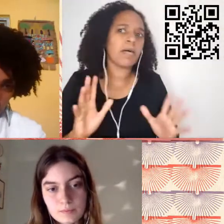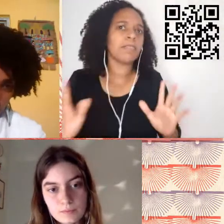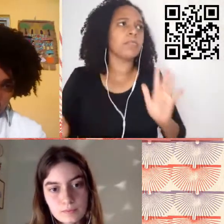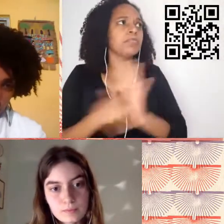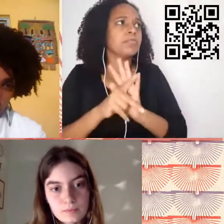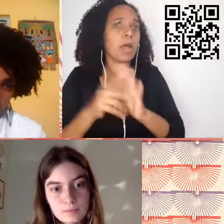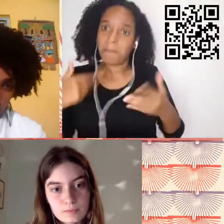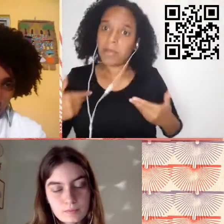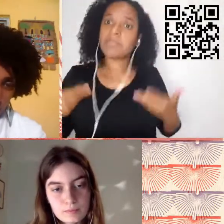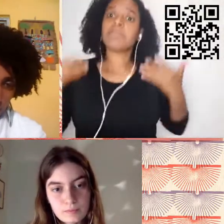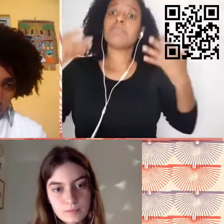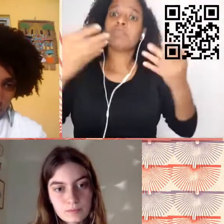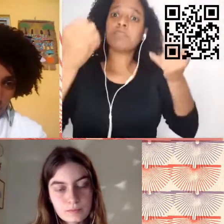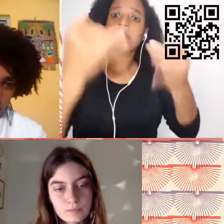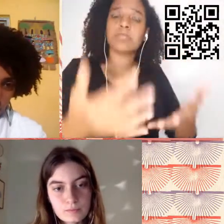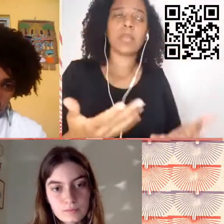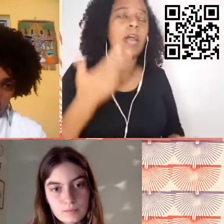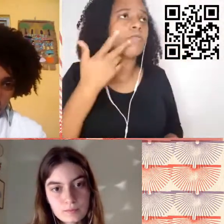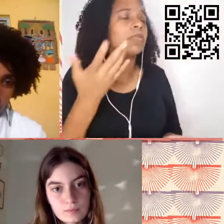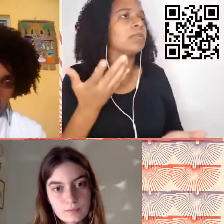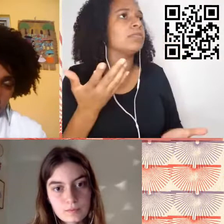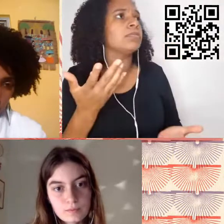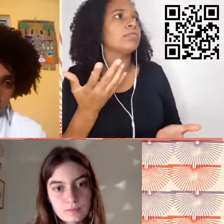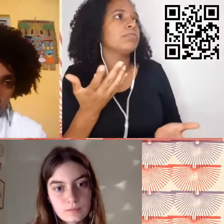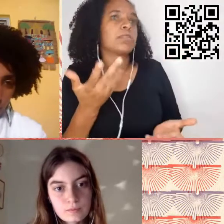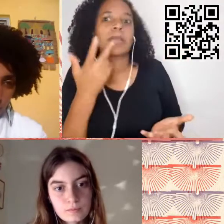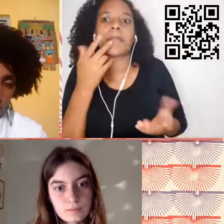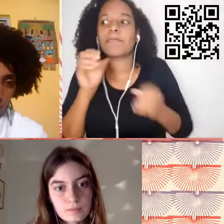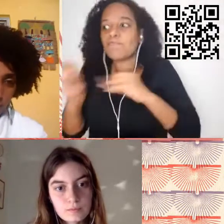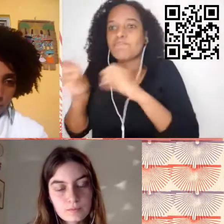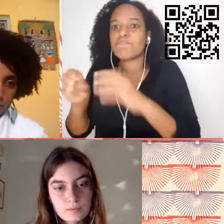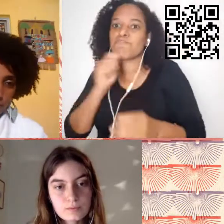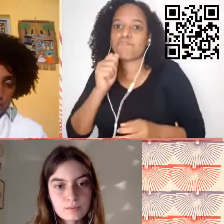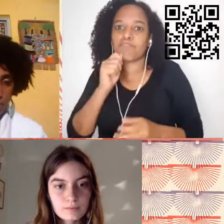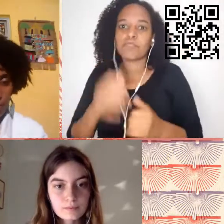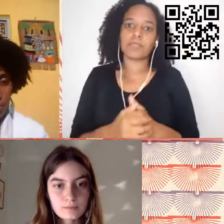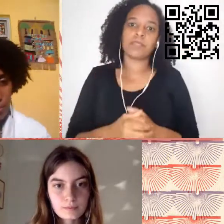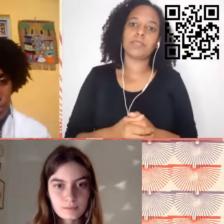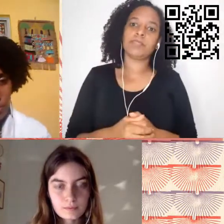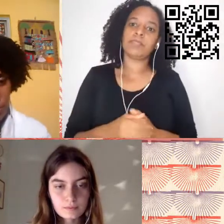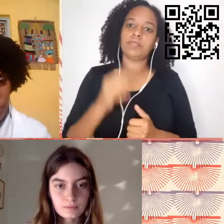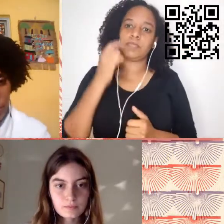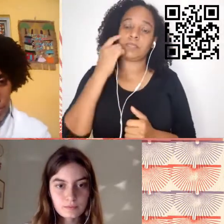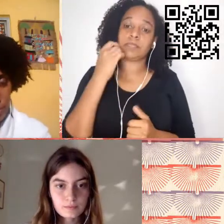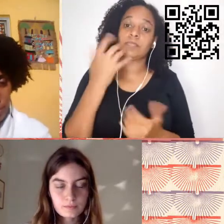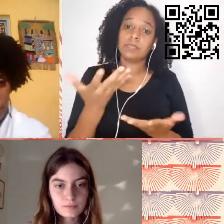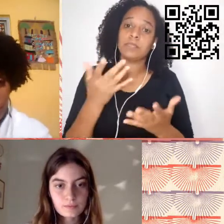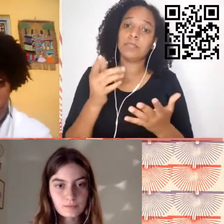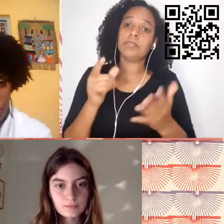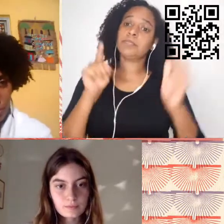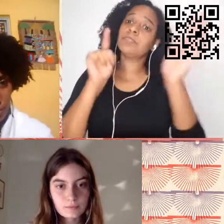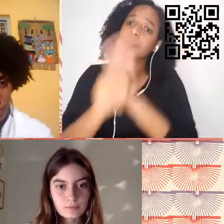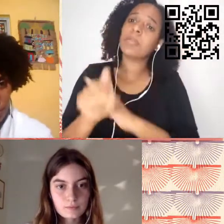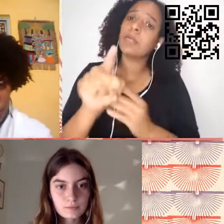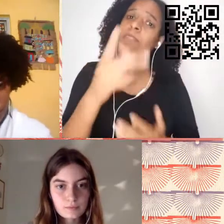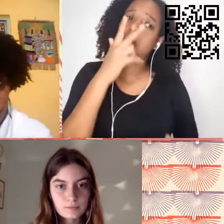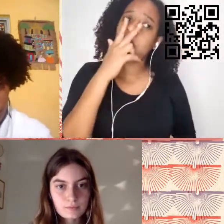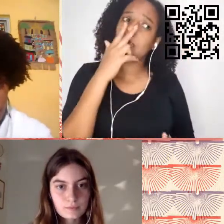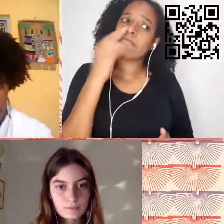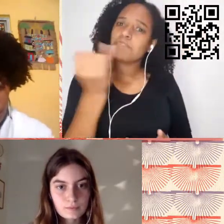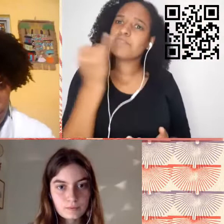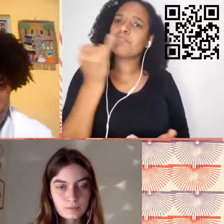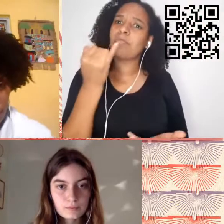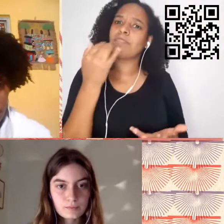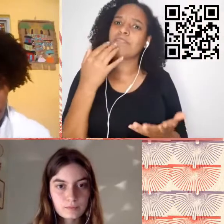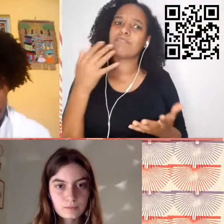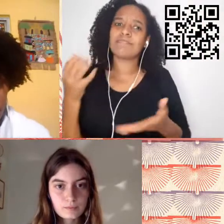elas são privadas de ter conhecimento sobre, né? Então, eu queria te perguntar qual é a importância de poder levar isso